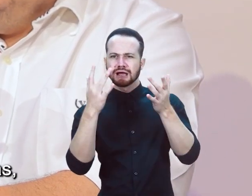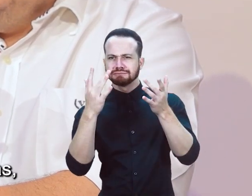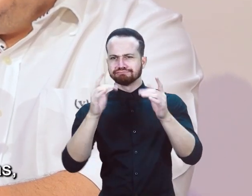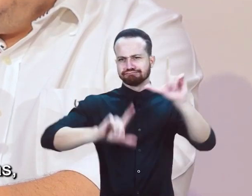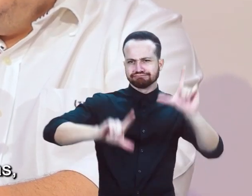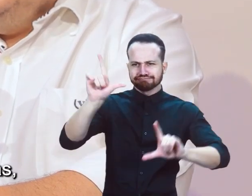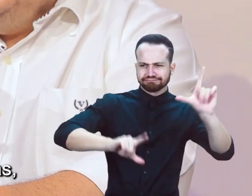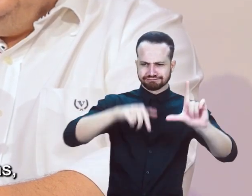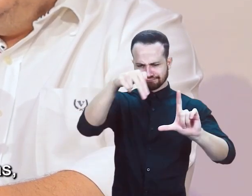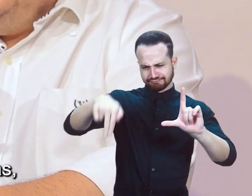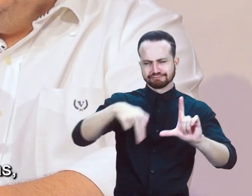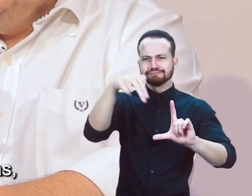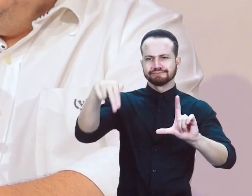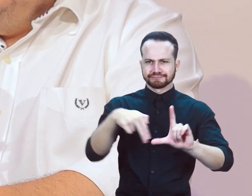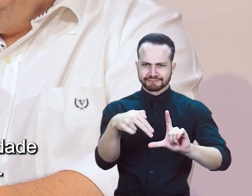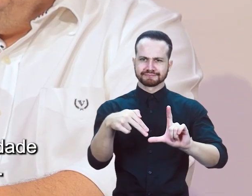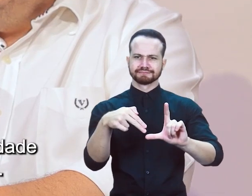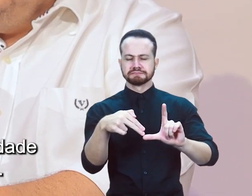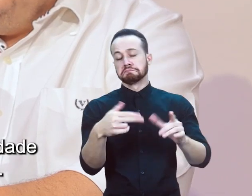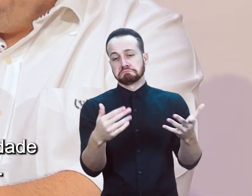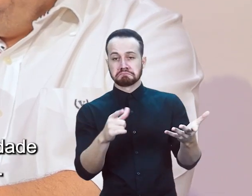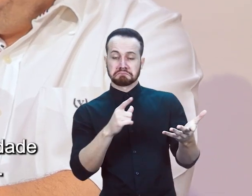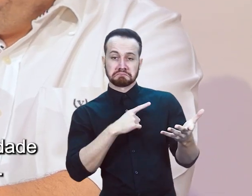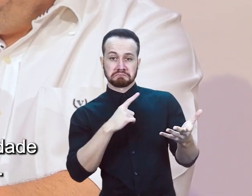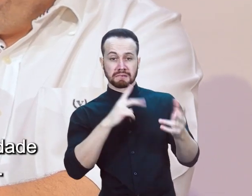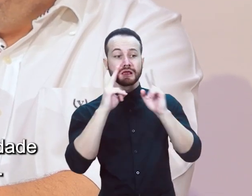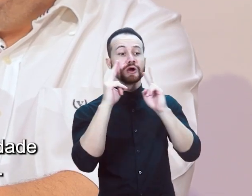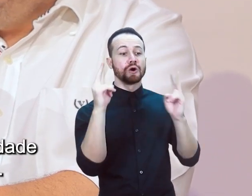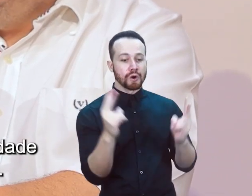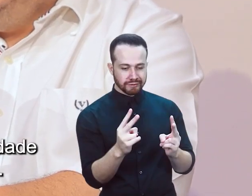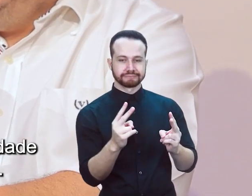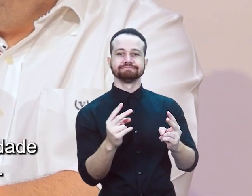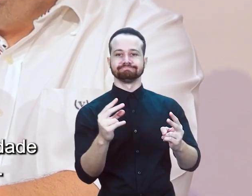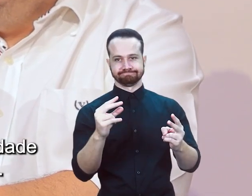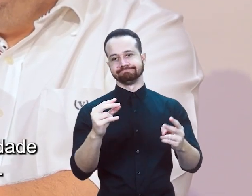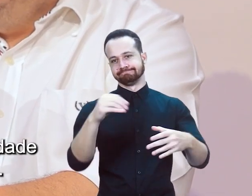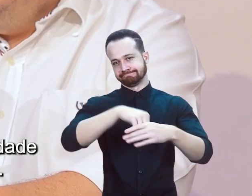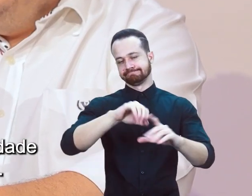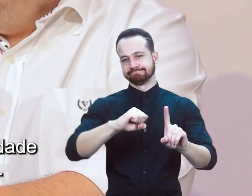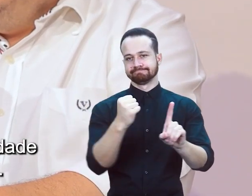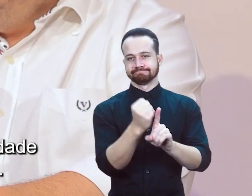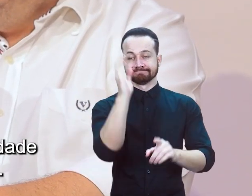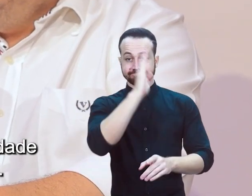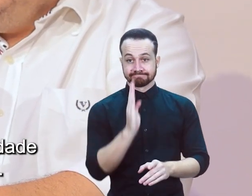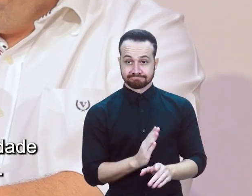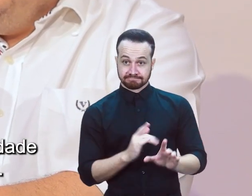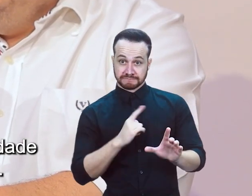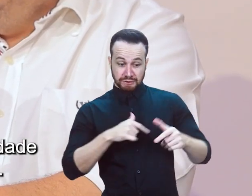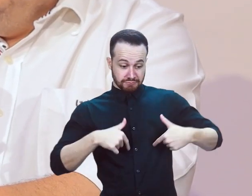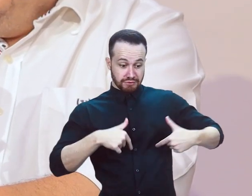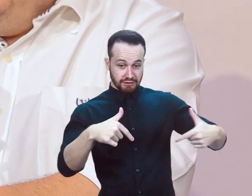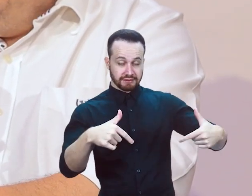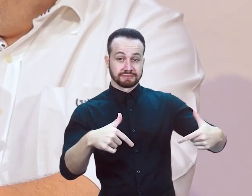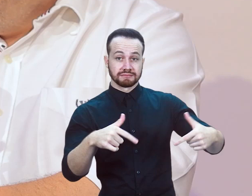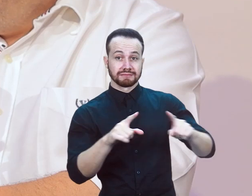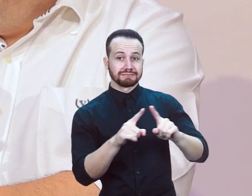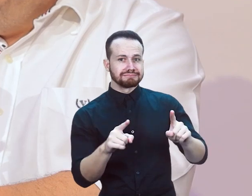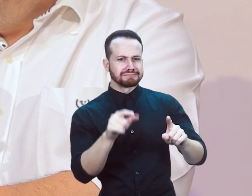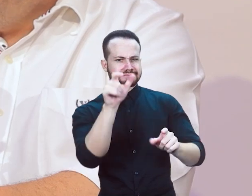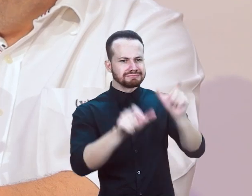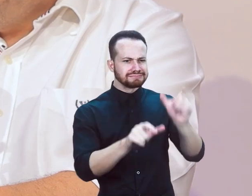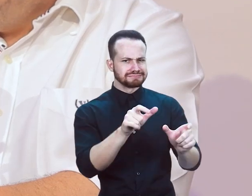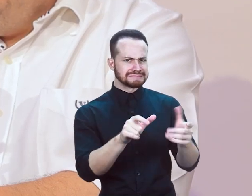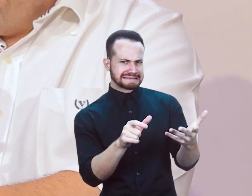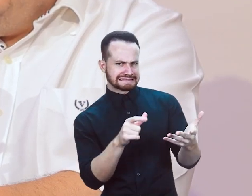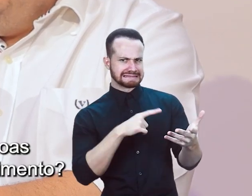novelas, das artes cênicas, que são reconhecidos na sociedade brasileira pelo seu trabalho.